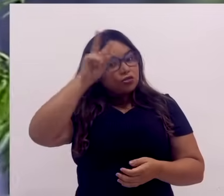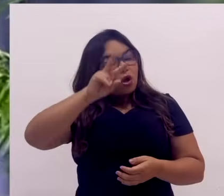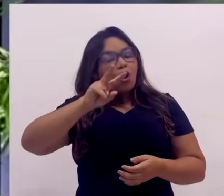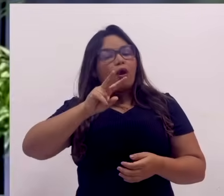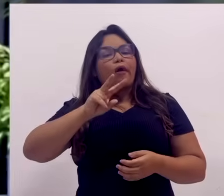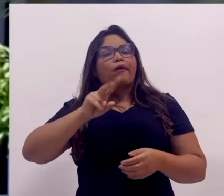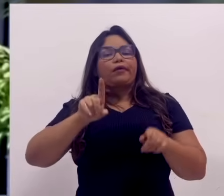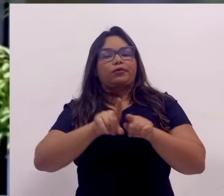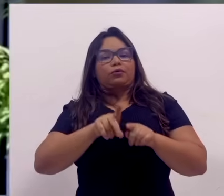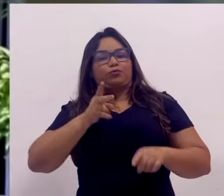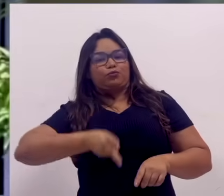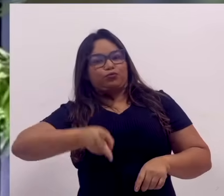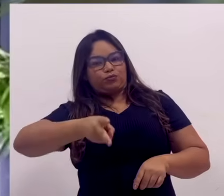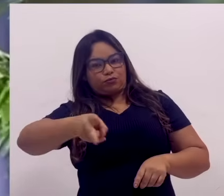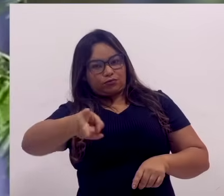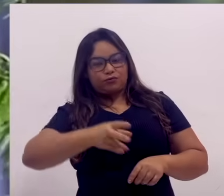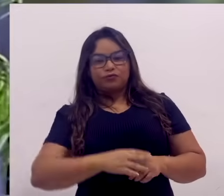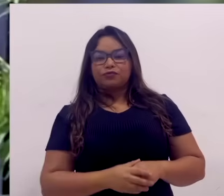histórica e contínua.